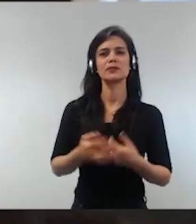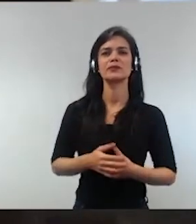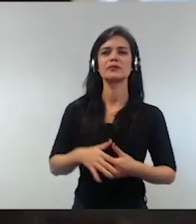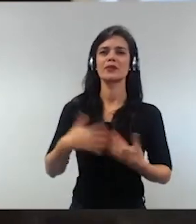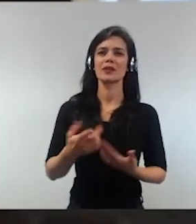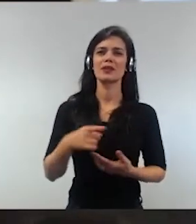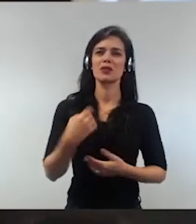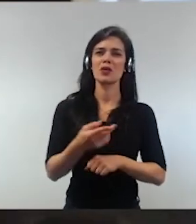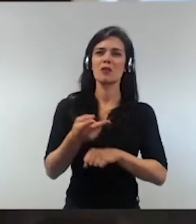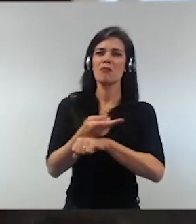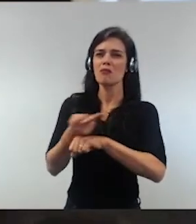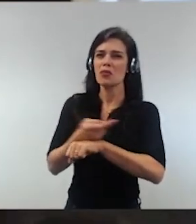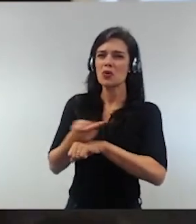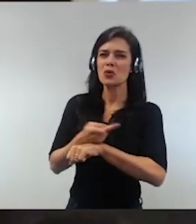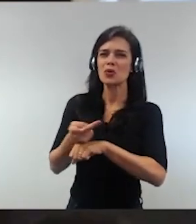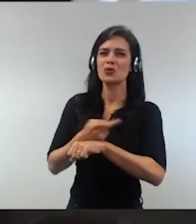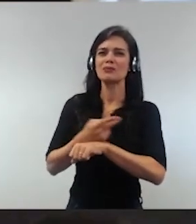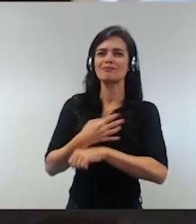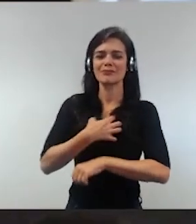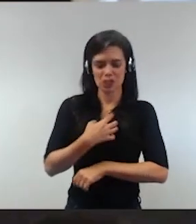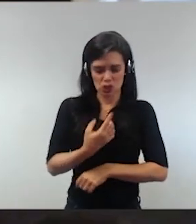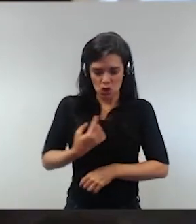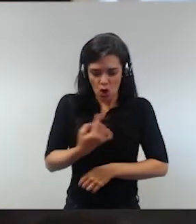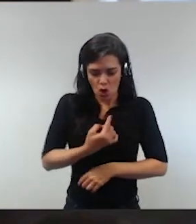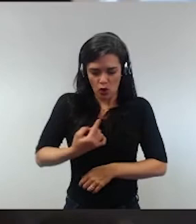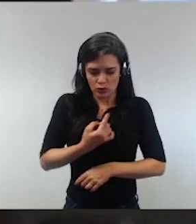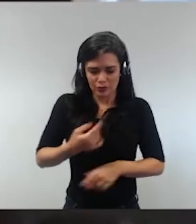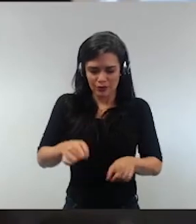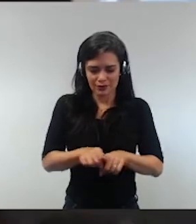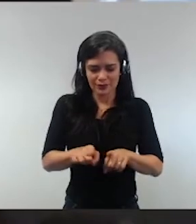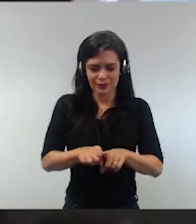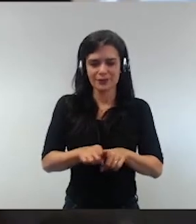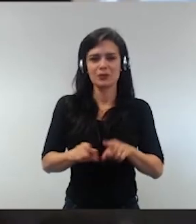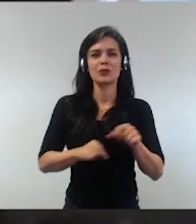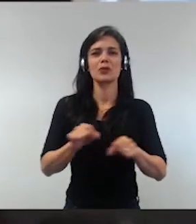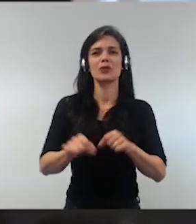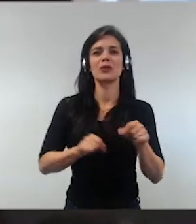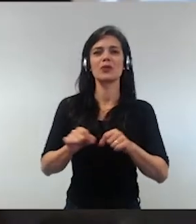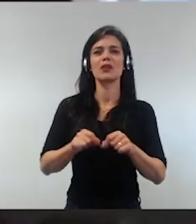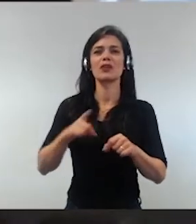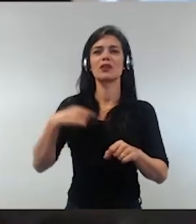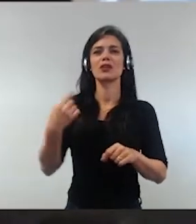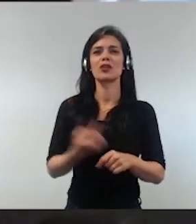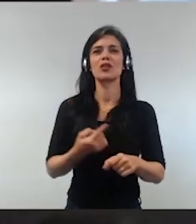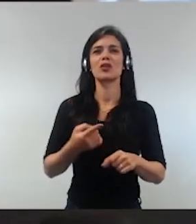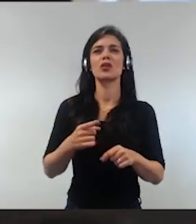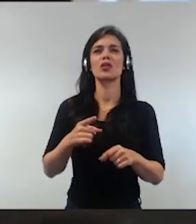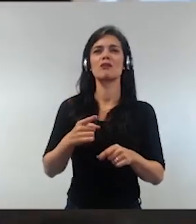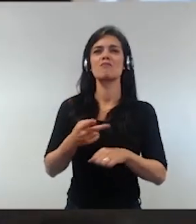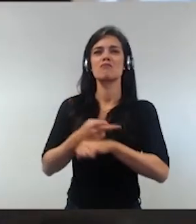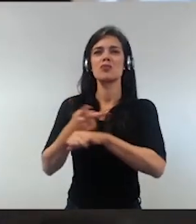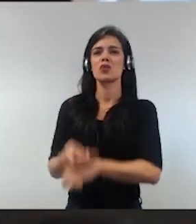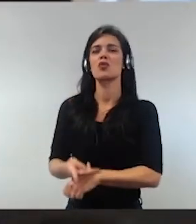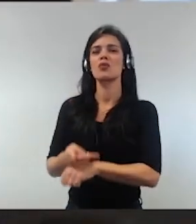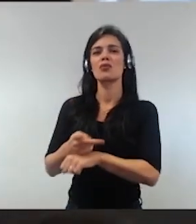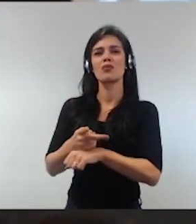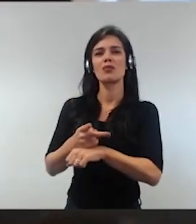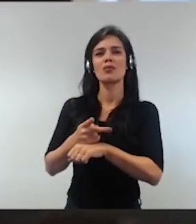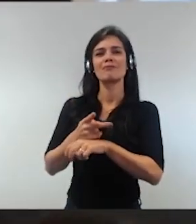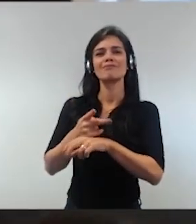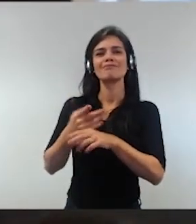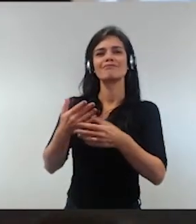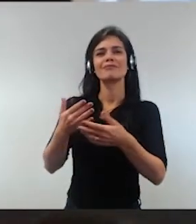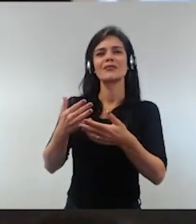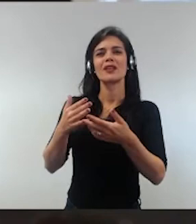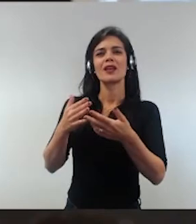dessa busca, né, de estar sozinho, também vem uma procura por hábitos mais saudáveis. Eu senti uma procura maior das pessoas pela leitura